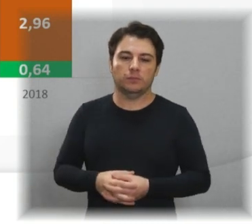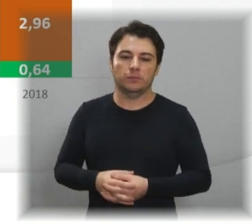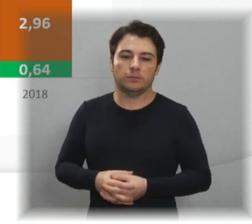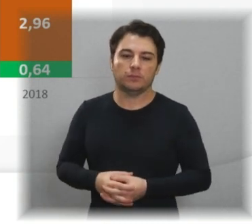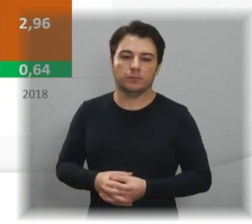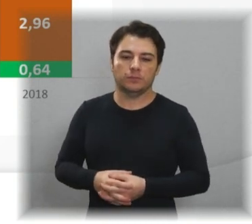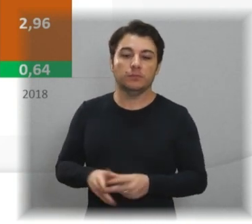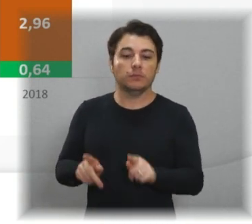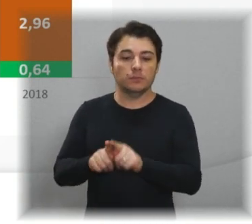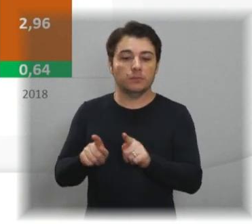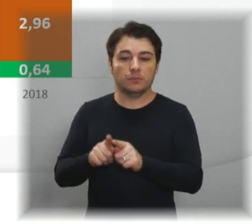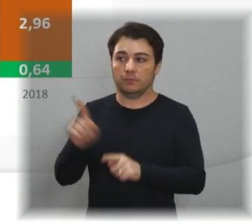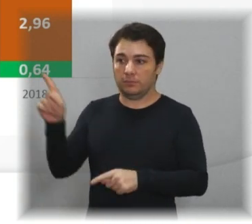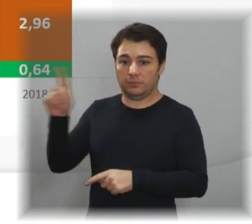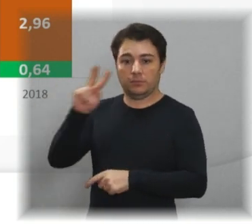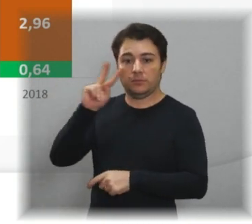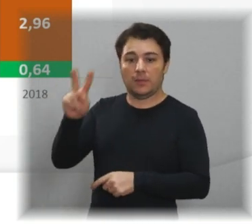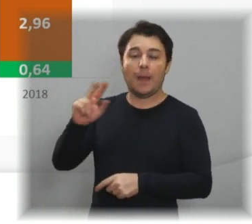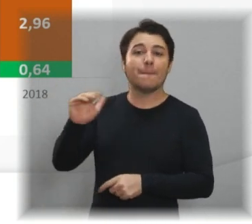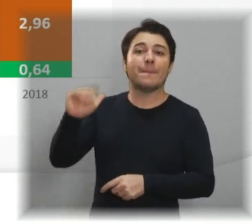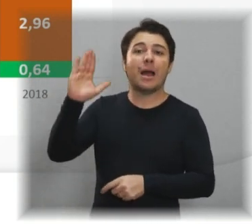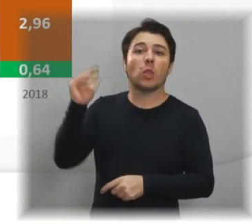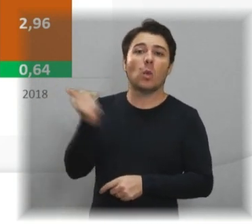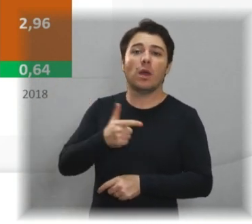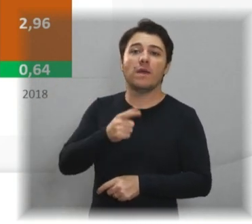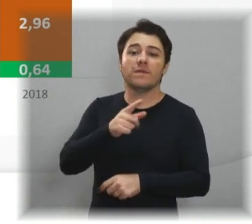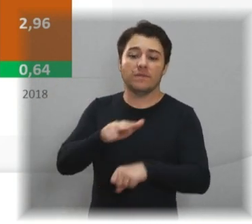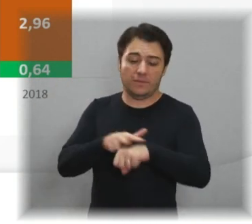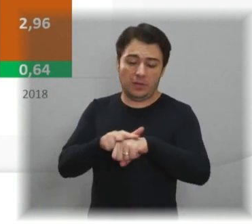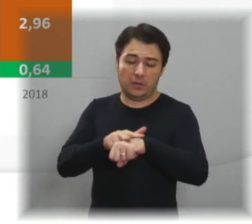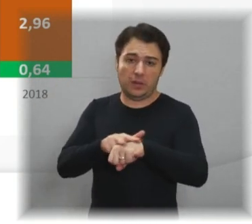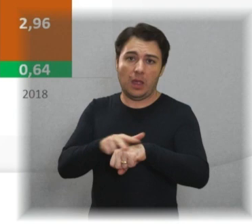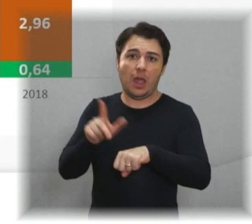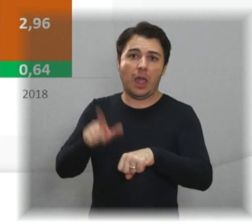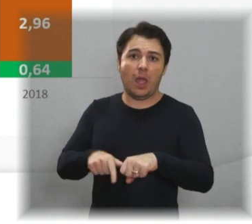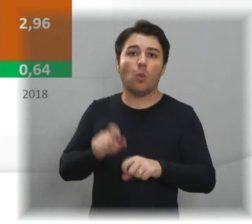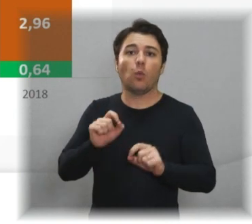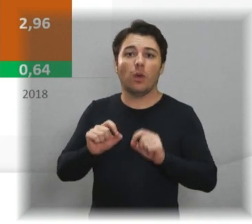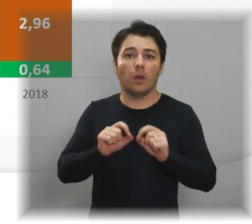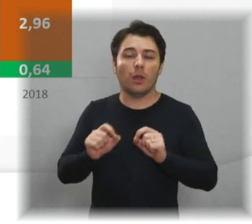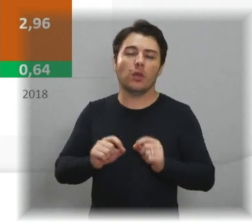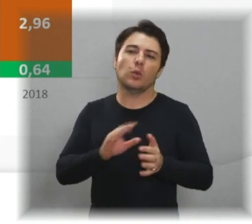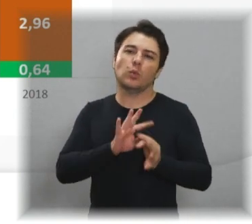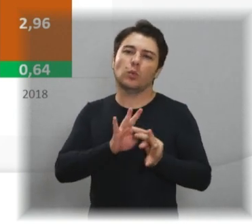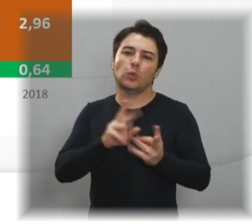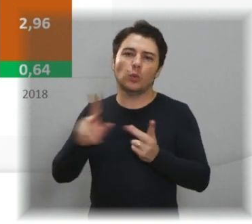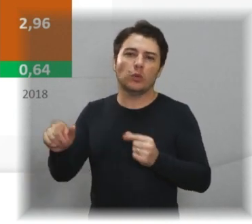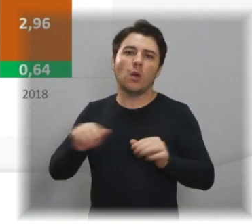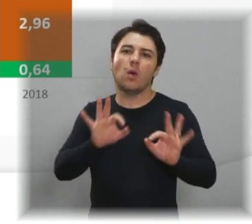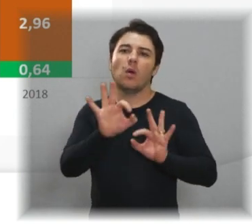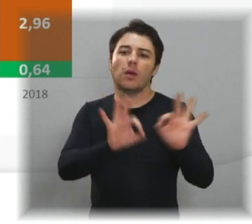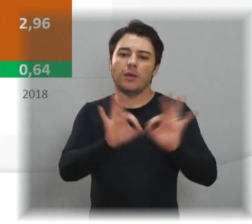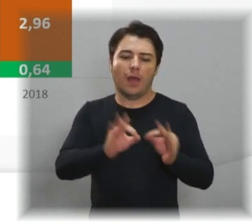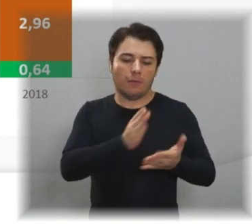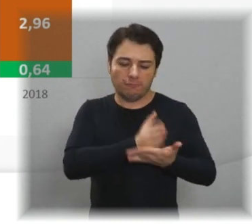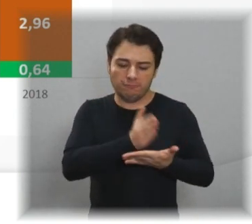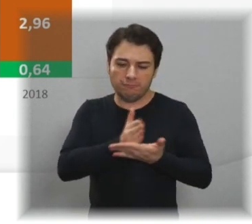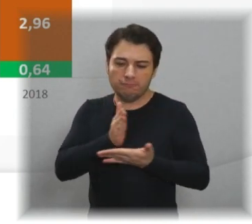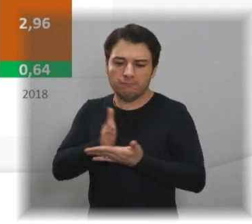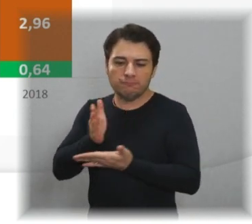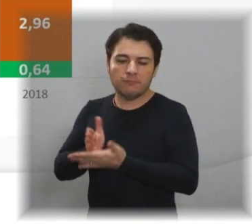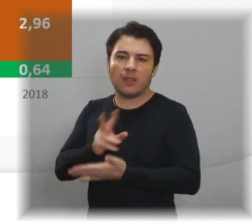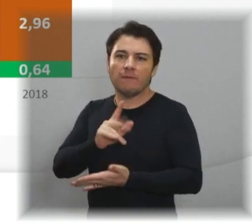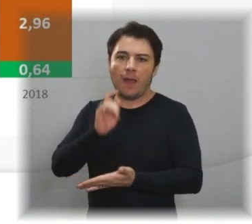vocês ver que eu quero mentor foi um pouco mais o verde que é o programado ou seja quantidade de desligamentos programados